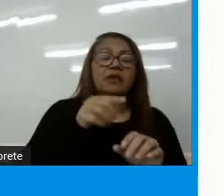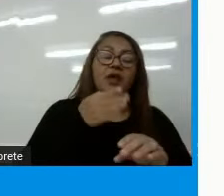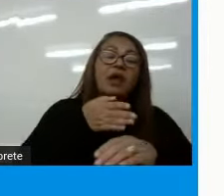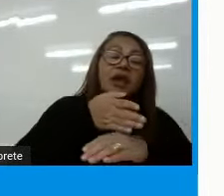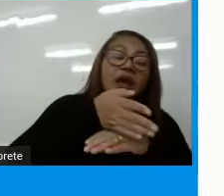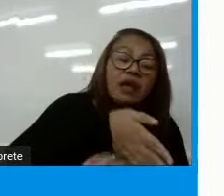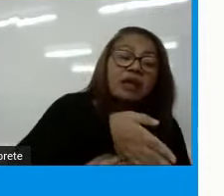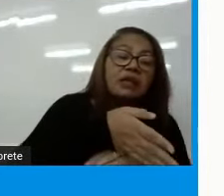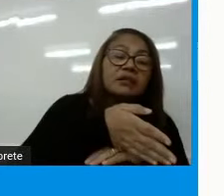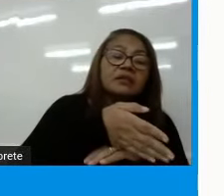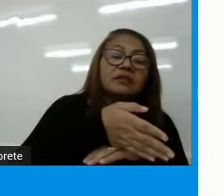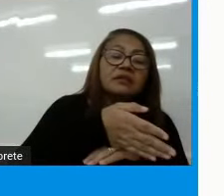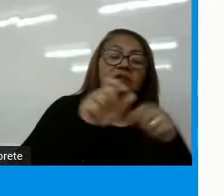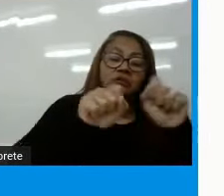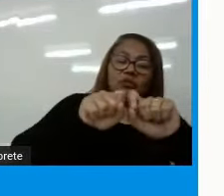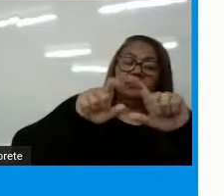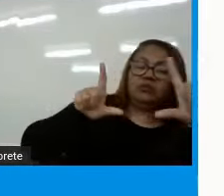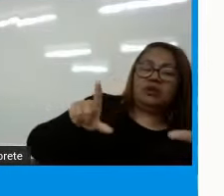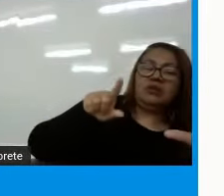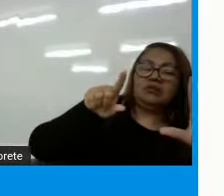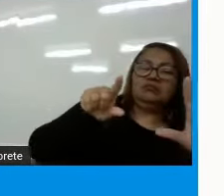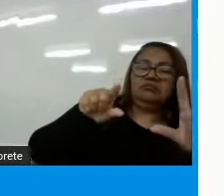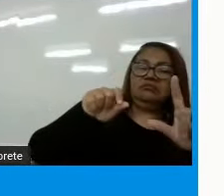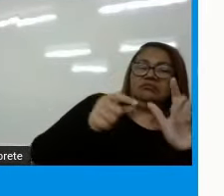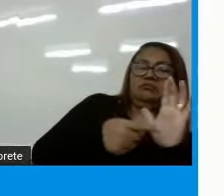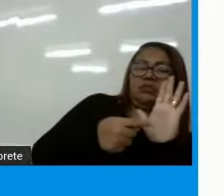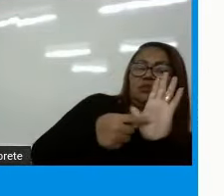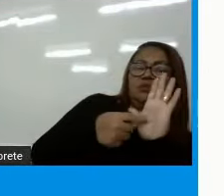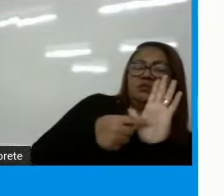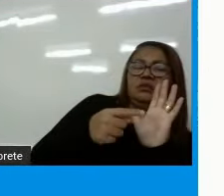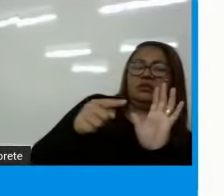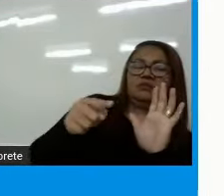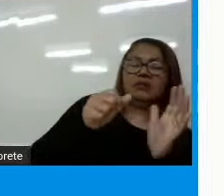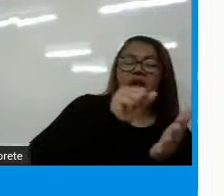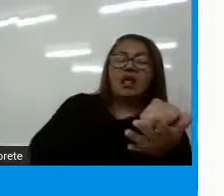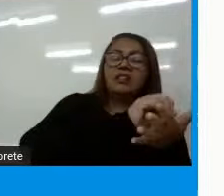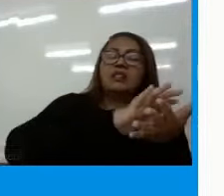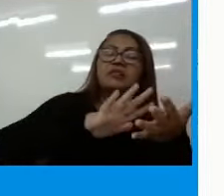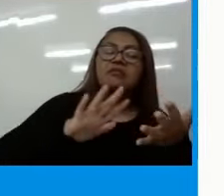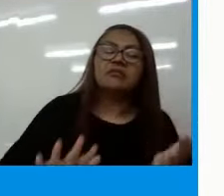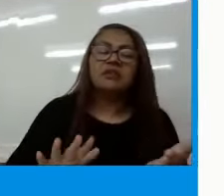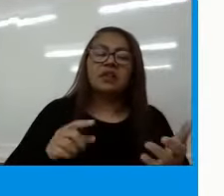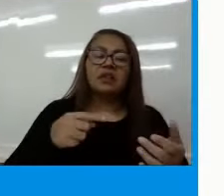aí o mural já em destaque, né, tem as atividades que eu vou registrando,